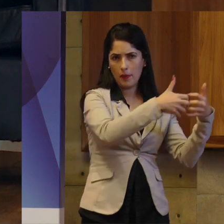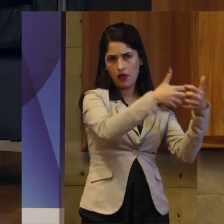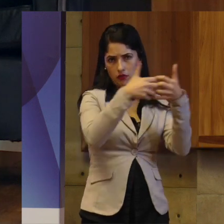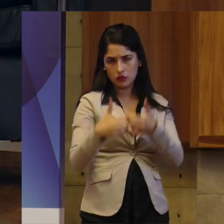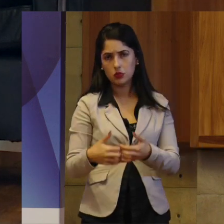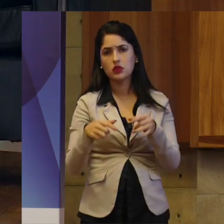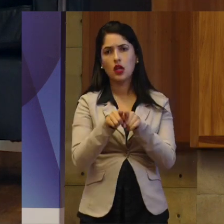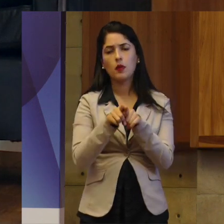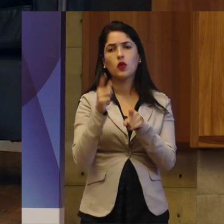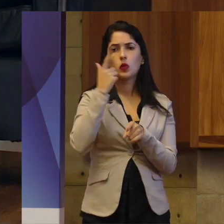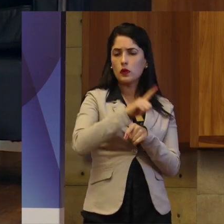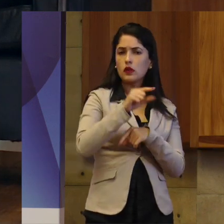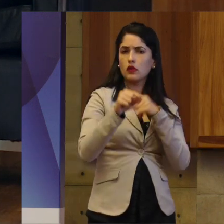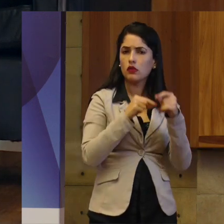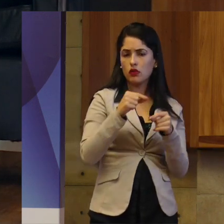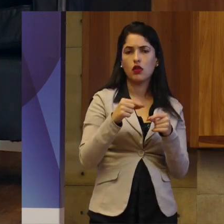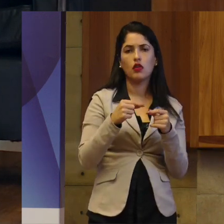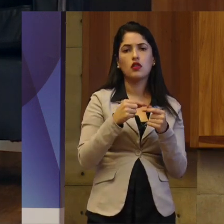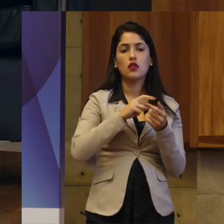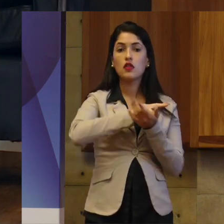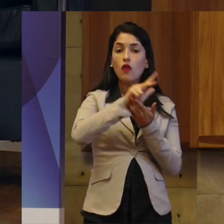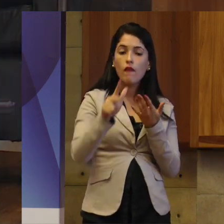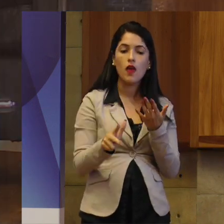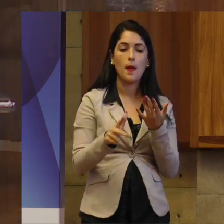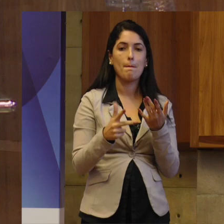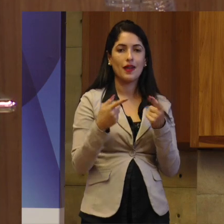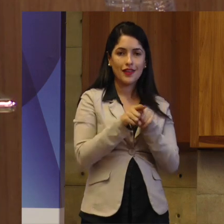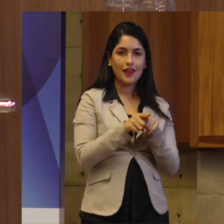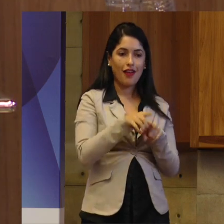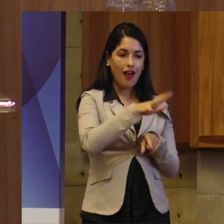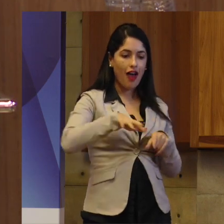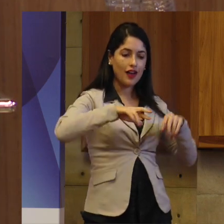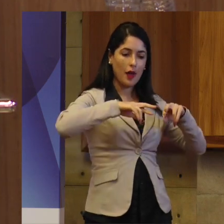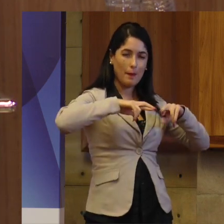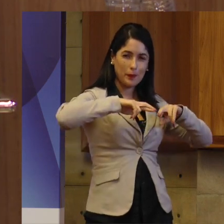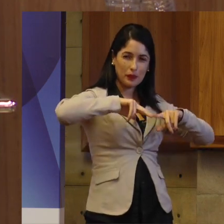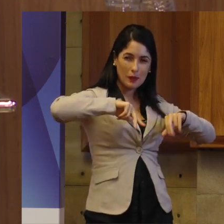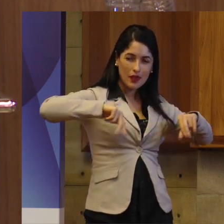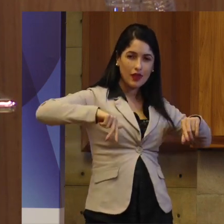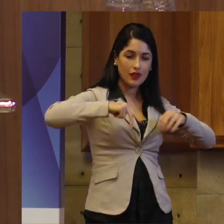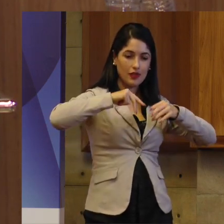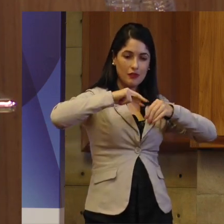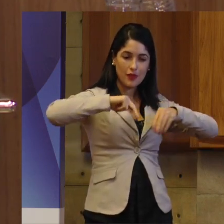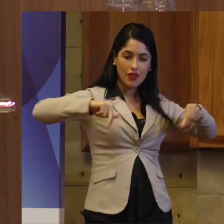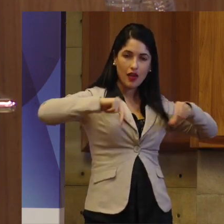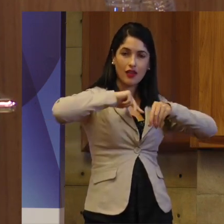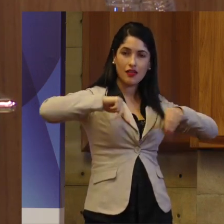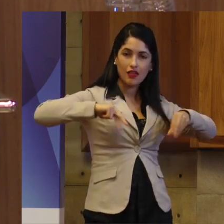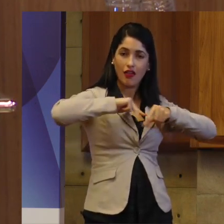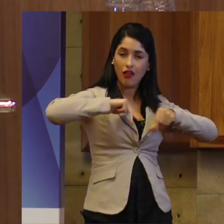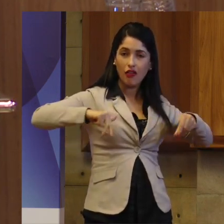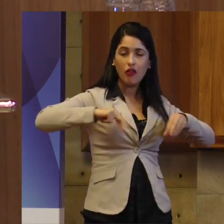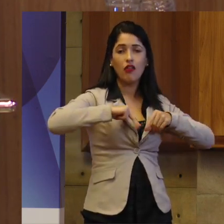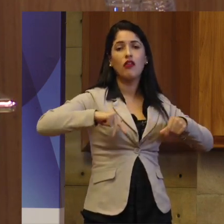desenvolver parcerias na área de tecnologia da mineração e de aproveitamento de minerais. A Suécia também é um grande exportador mineral, é um país tecnologicamente avançado,